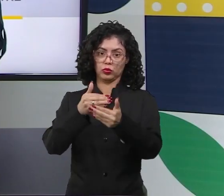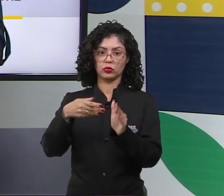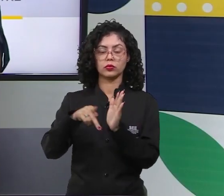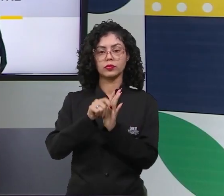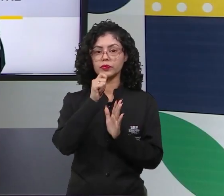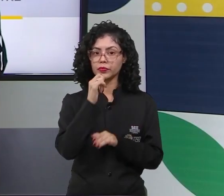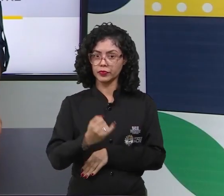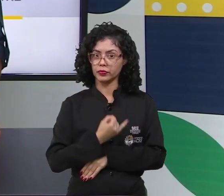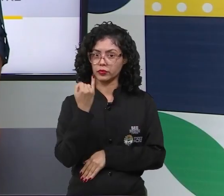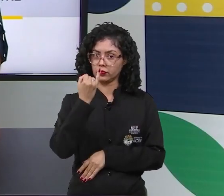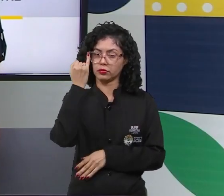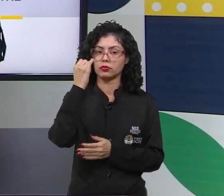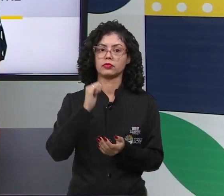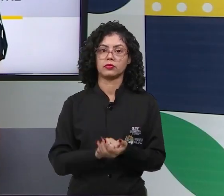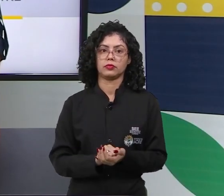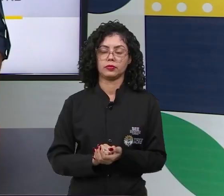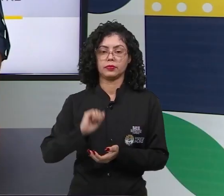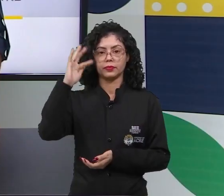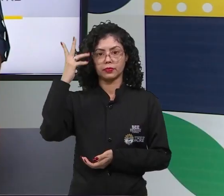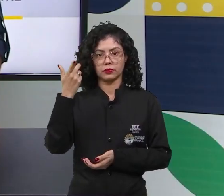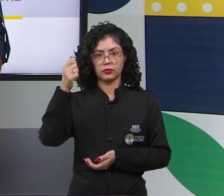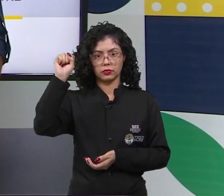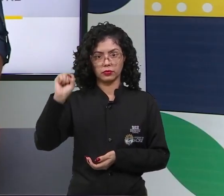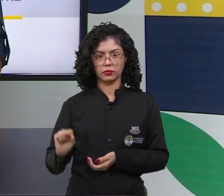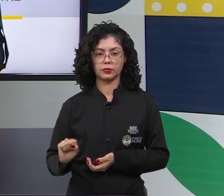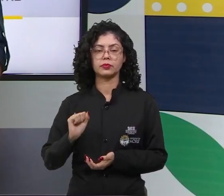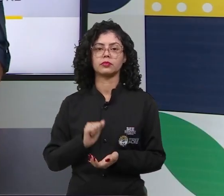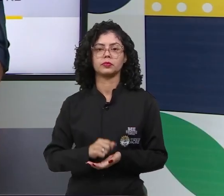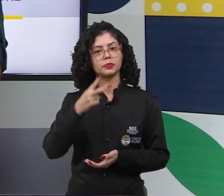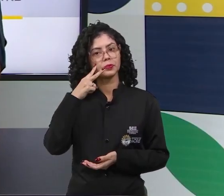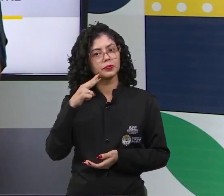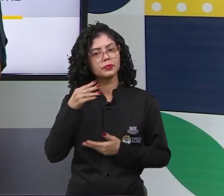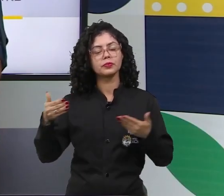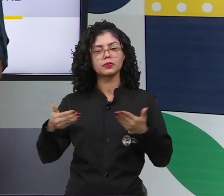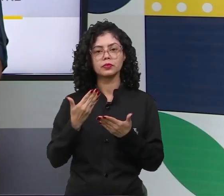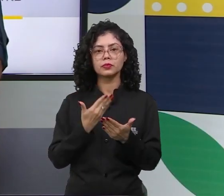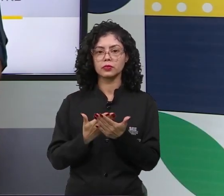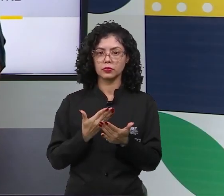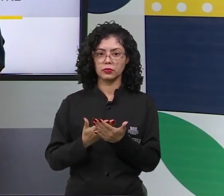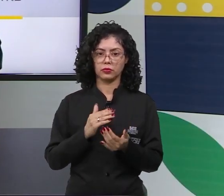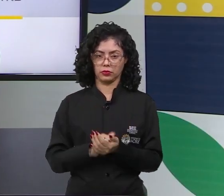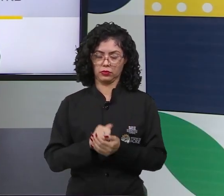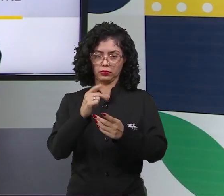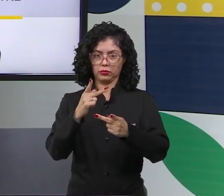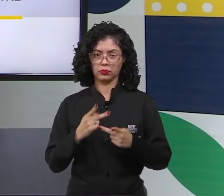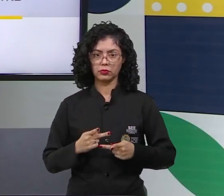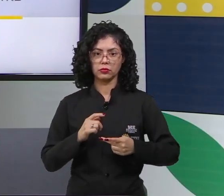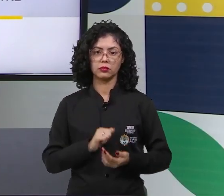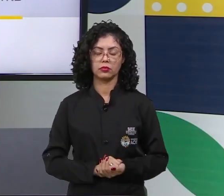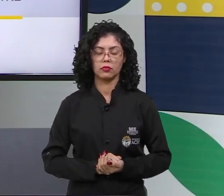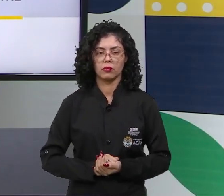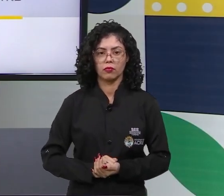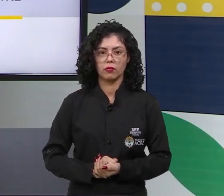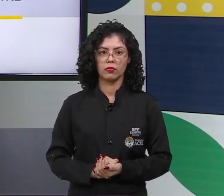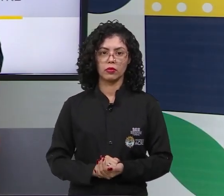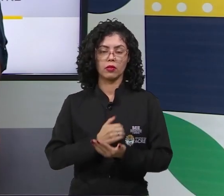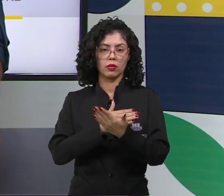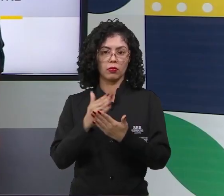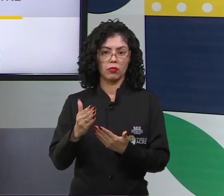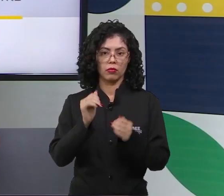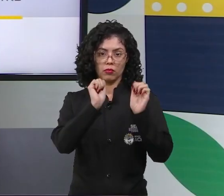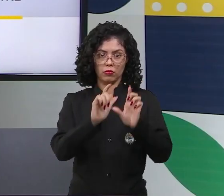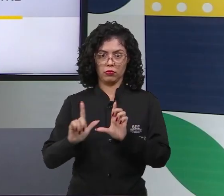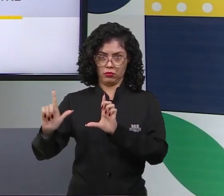desenvolveu, principalmente na África do Sul? É o que nós vamos ver na aula de hoje. Sejam todos bem-vindos. Vou começar o